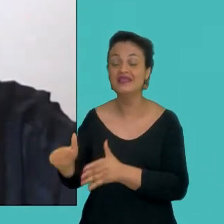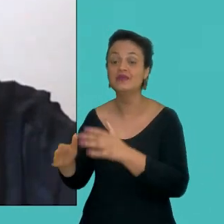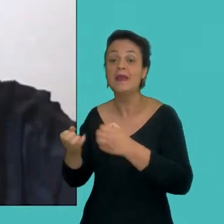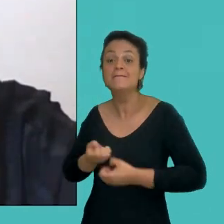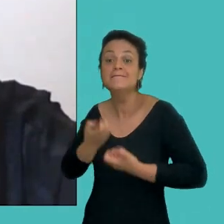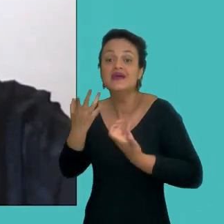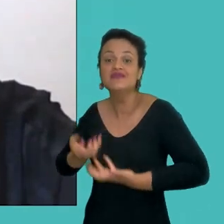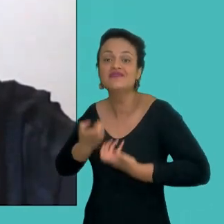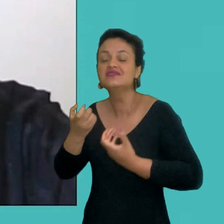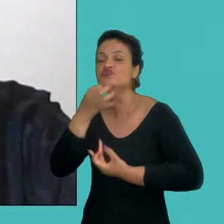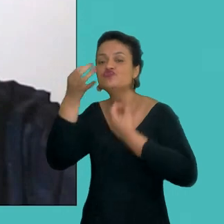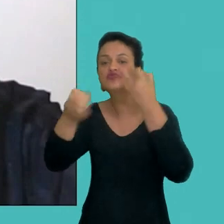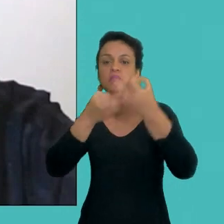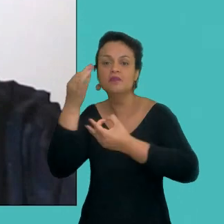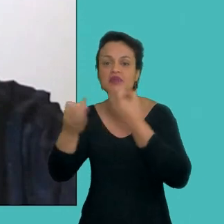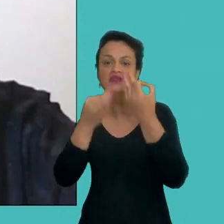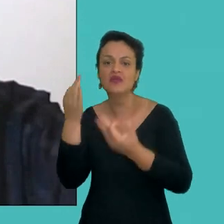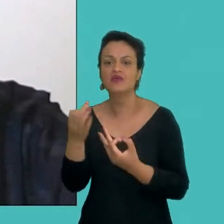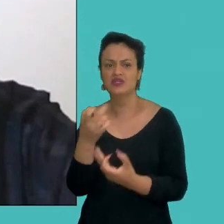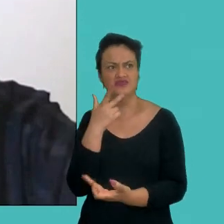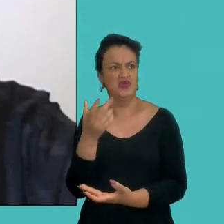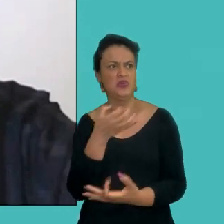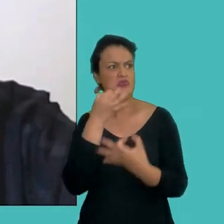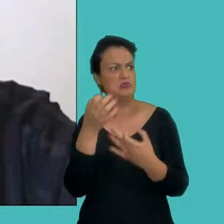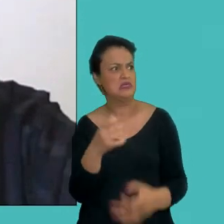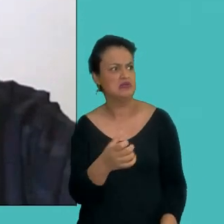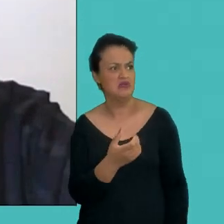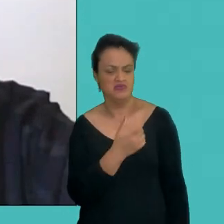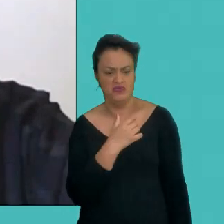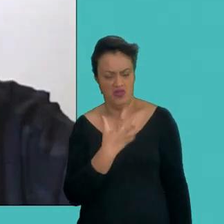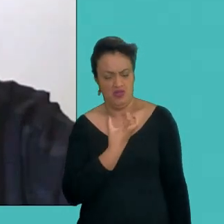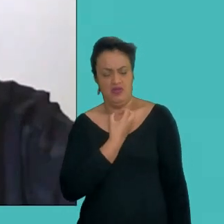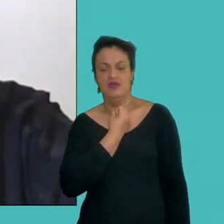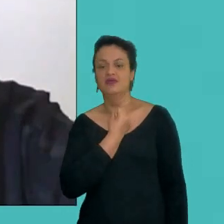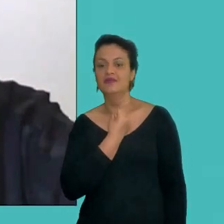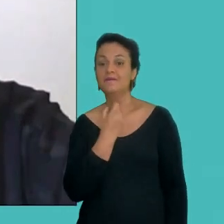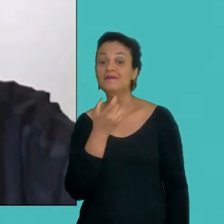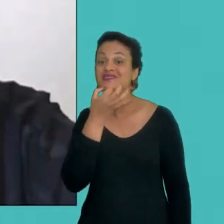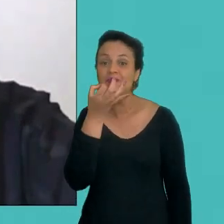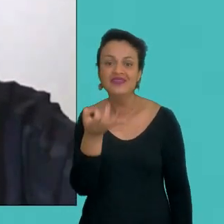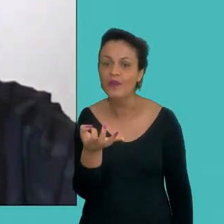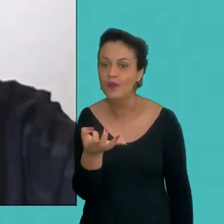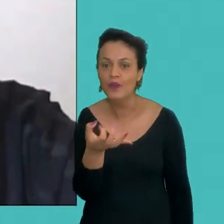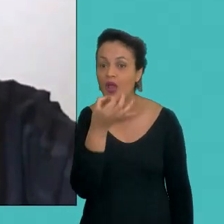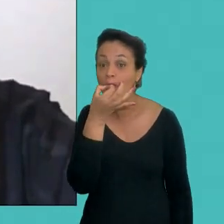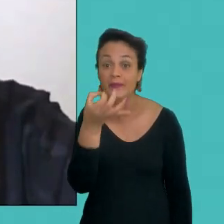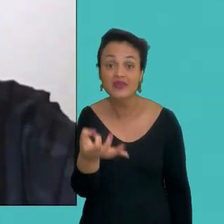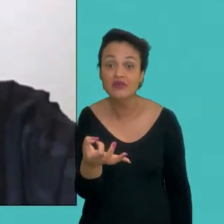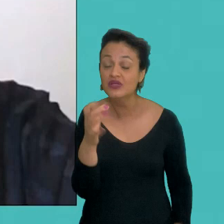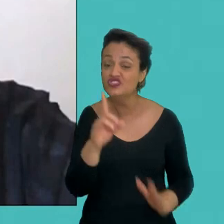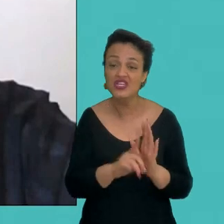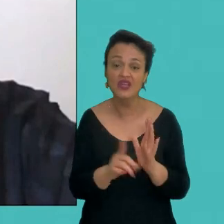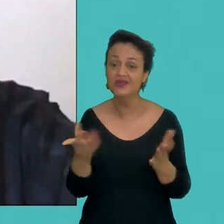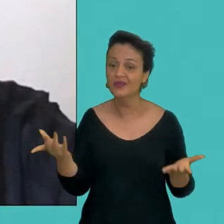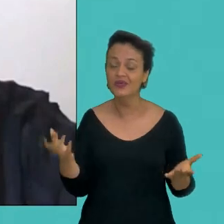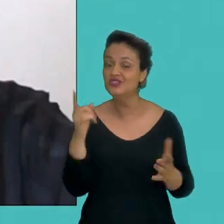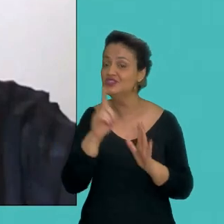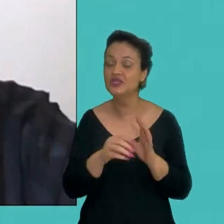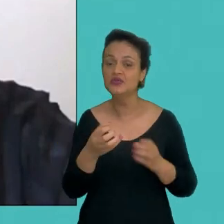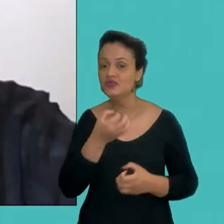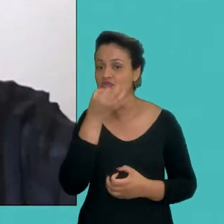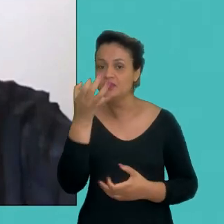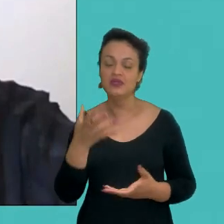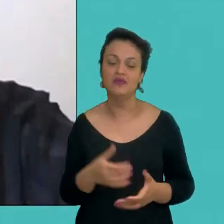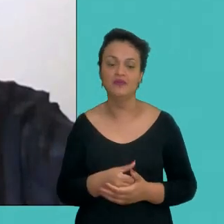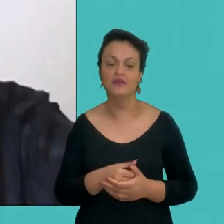penalidade, daquilo que é manifestação de uma opinião que a gente pode achar execrável, extremada, porém protegida